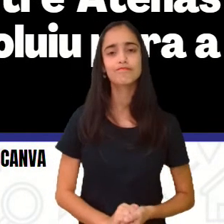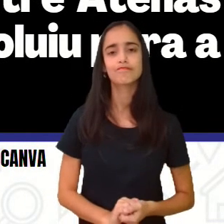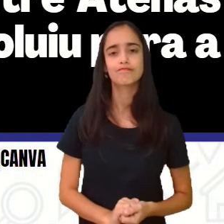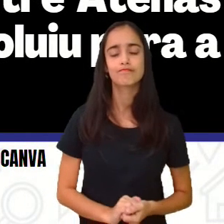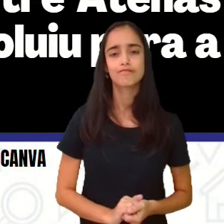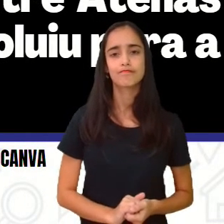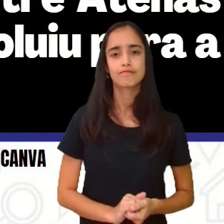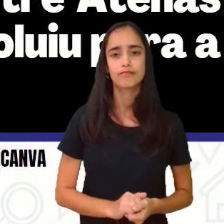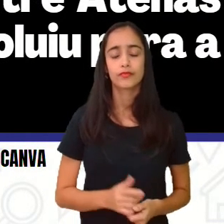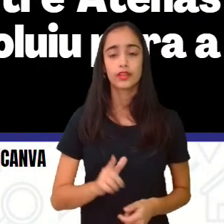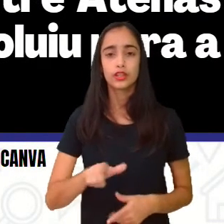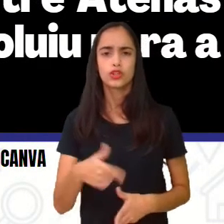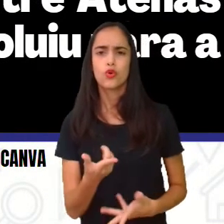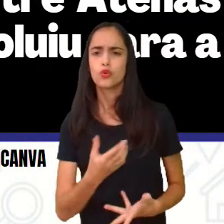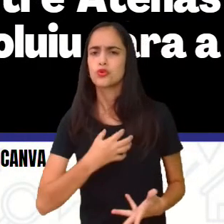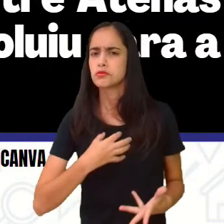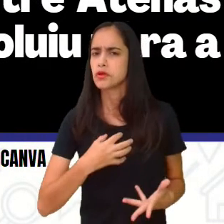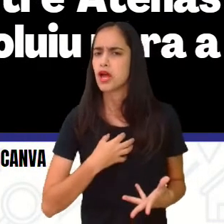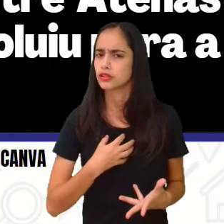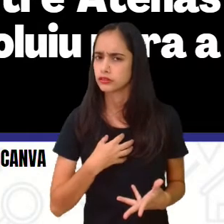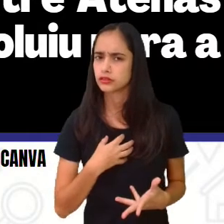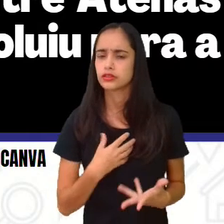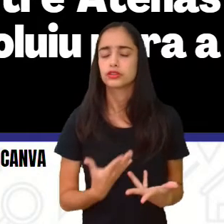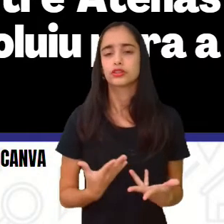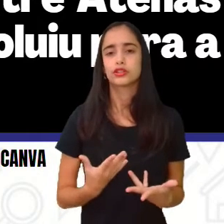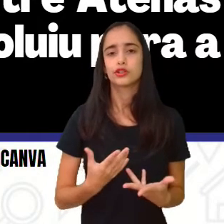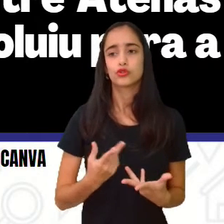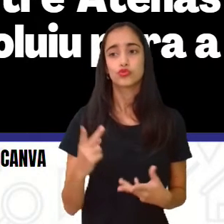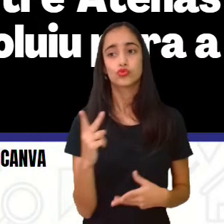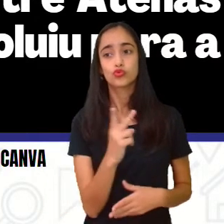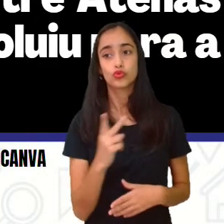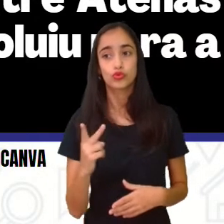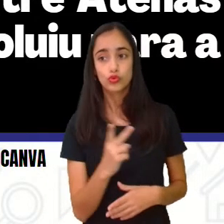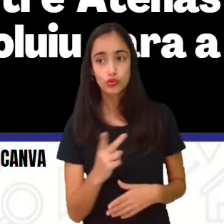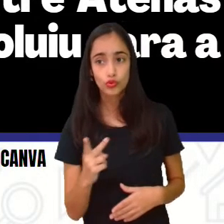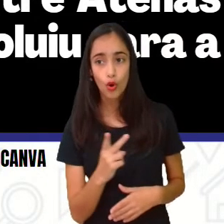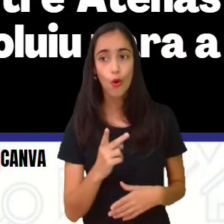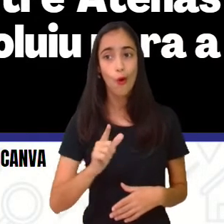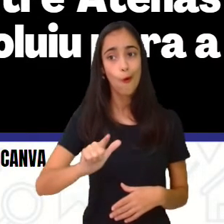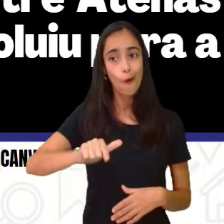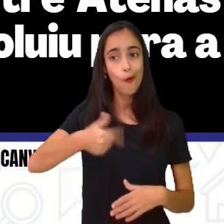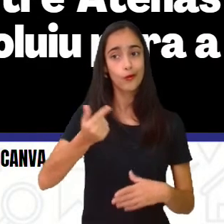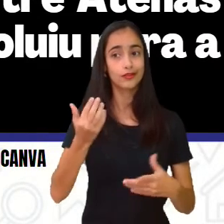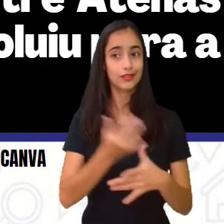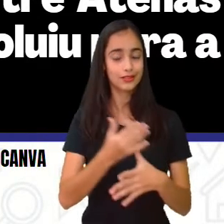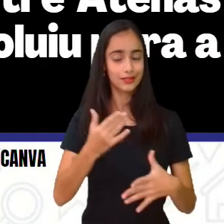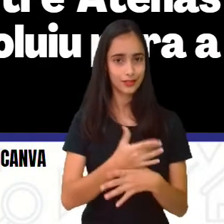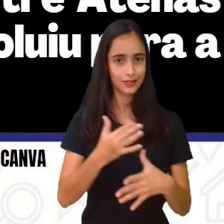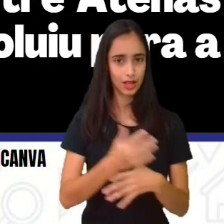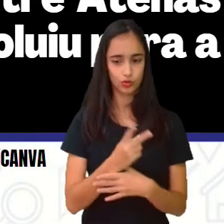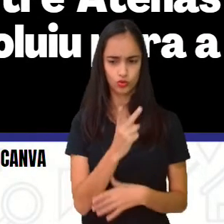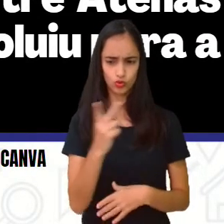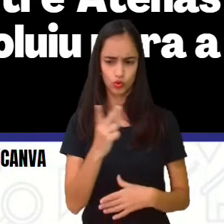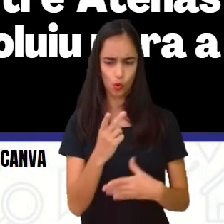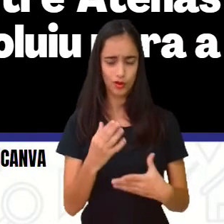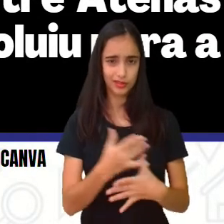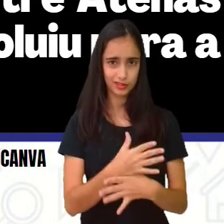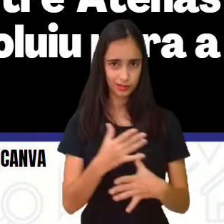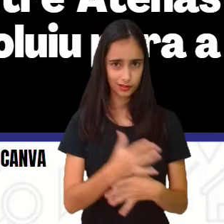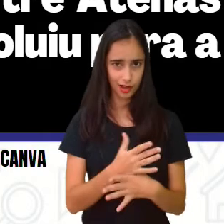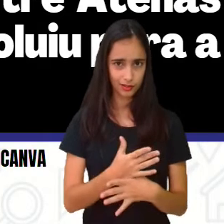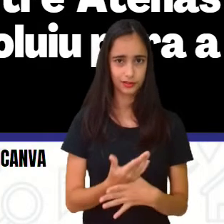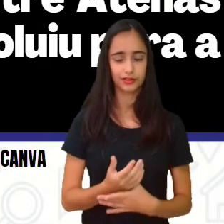nesse sentido, Tebas e Corinto, né, que são outras cidades, né, assim